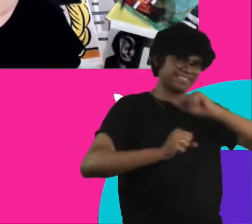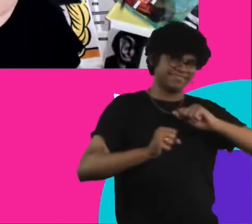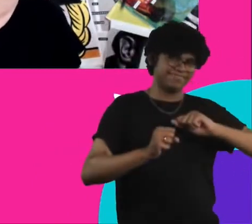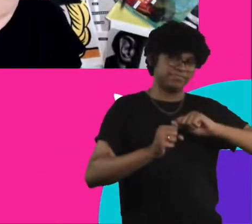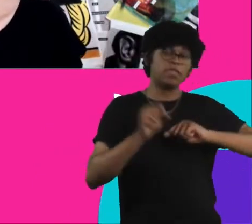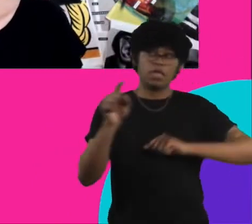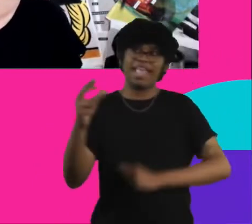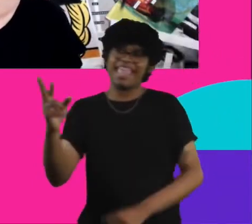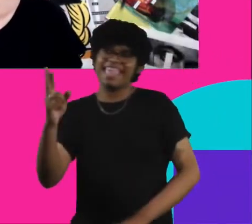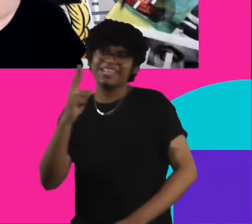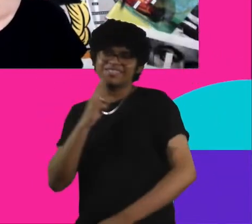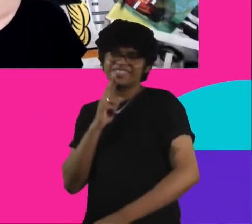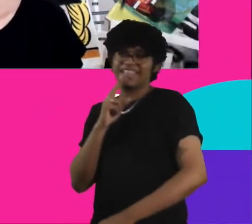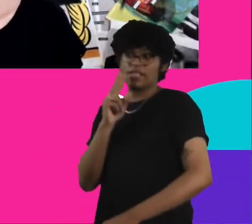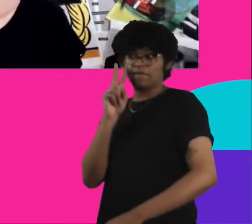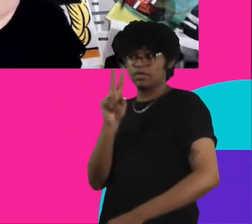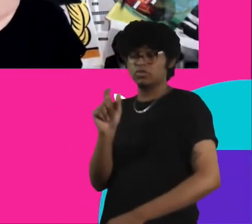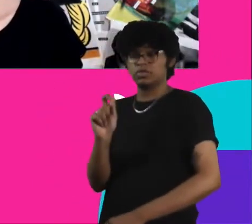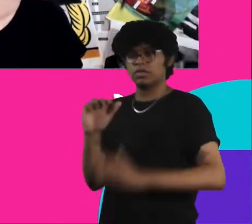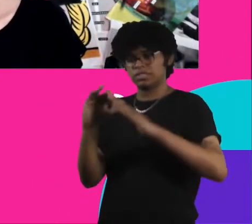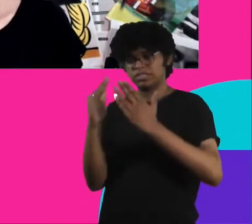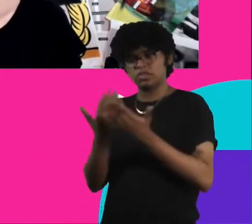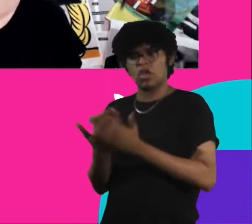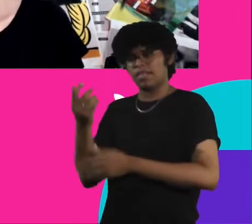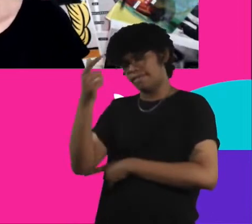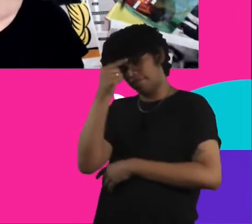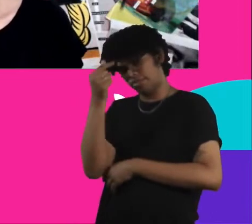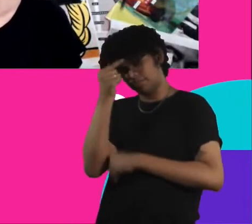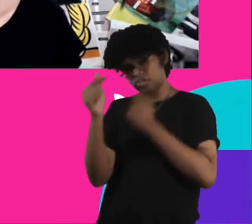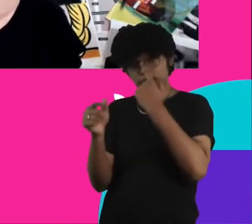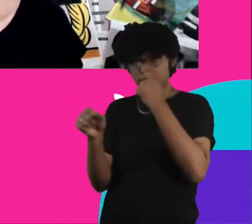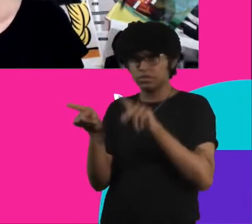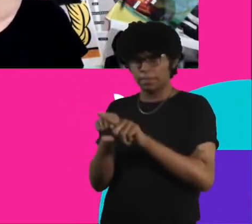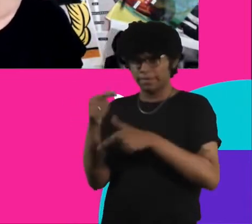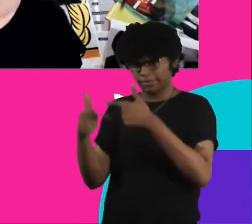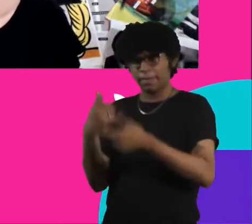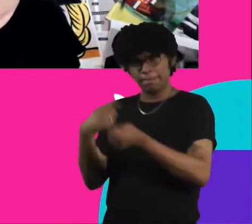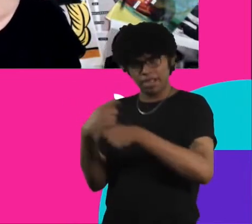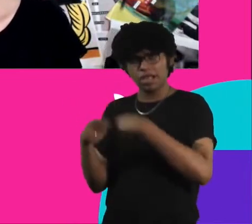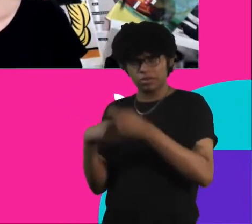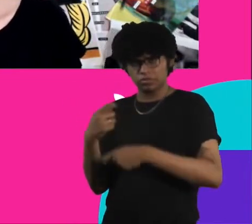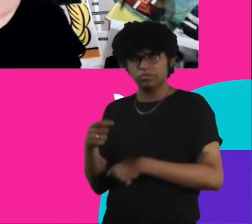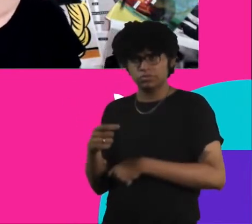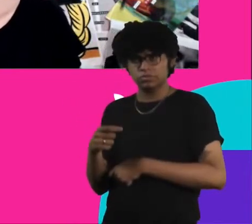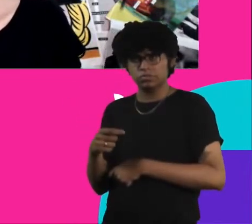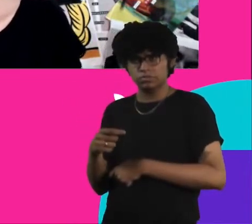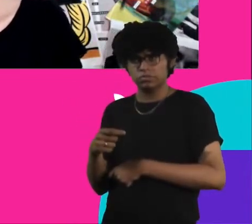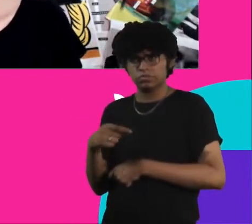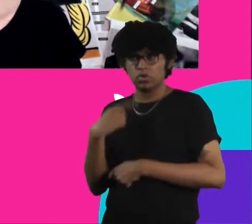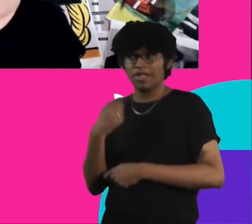do resultado é aquilo que eu vejo nas escolas, nas faculdades e também no mercado de trabalho. A gente